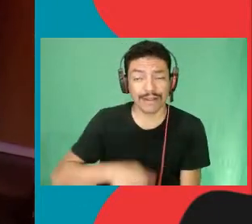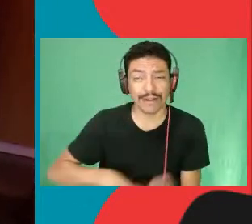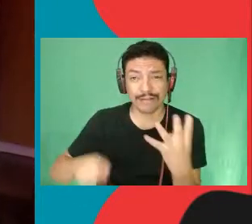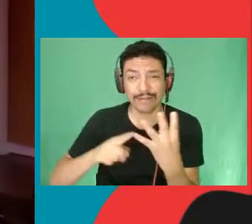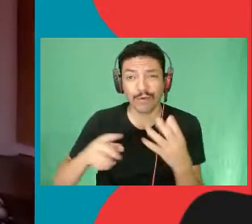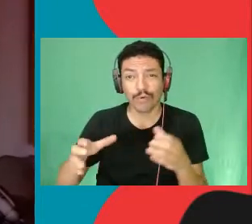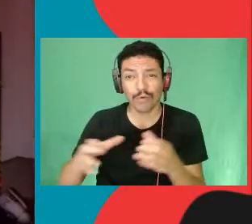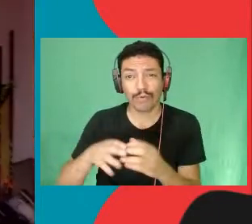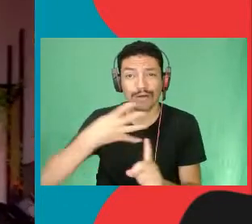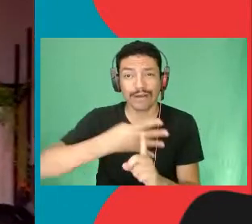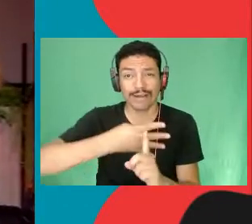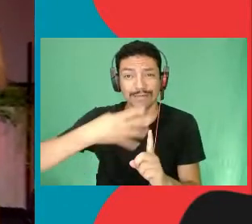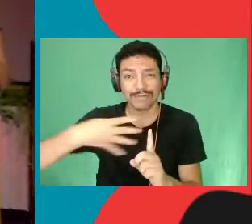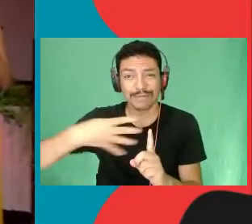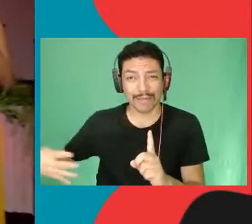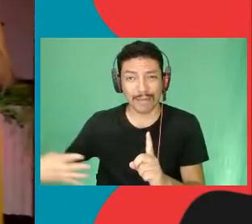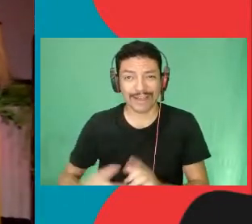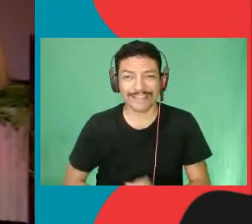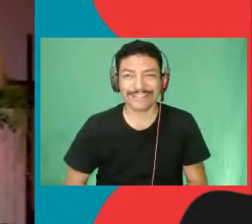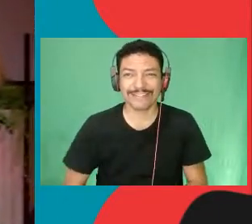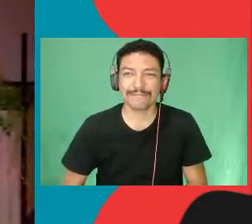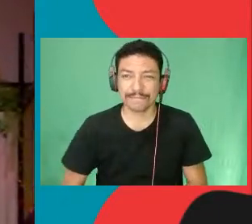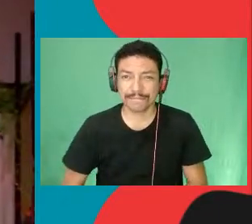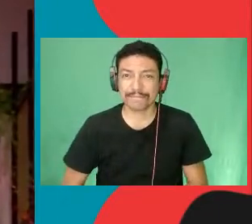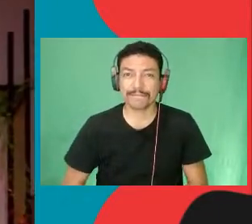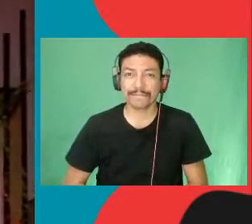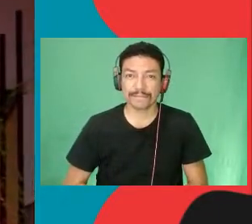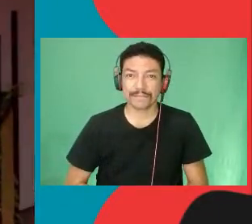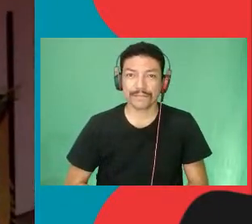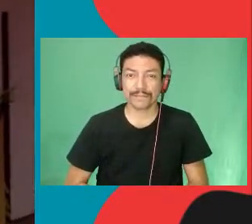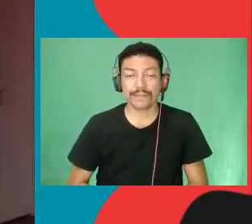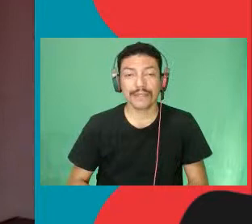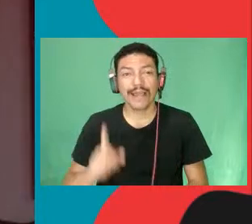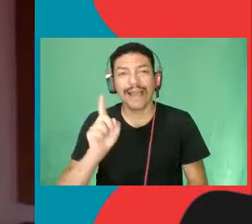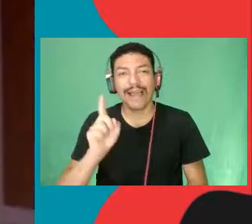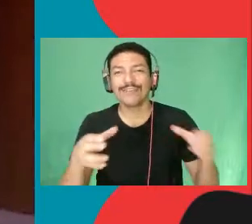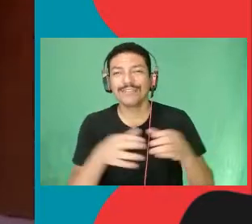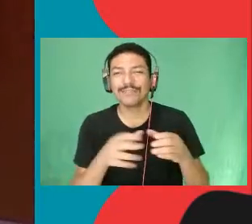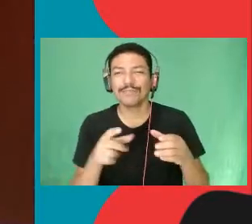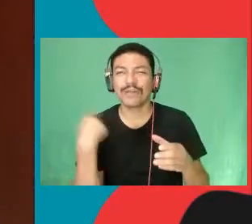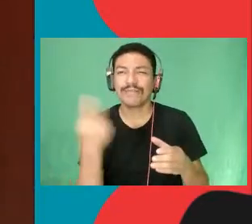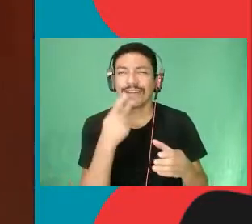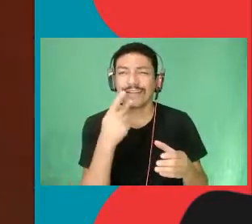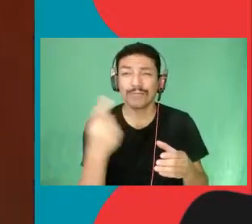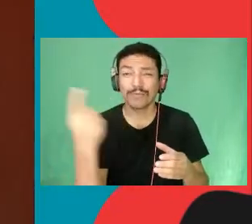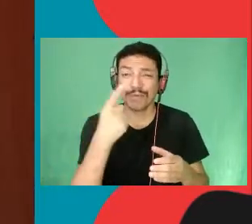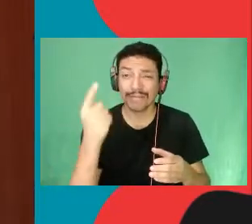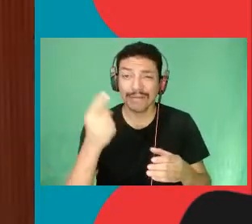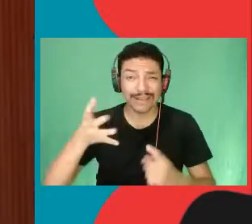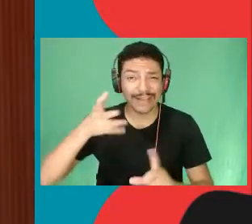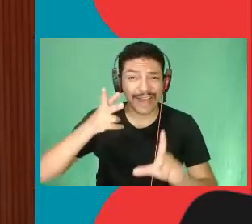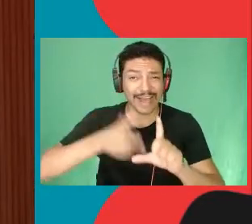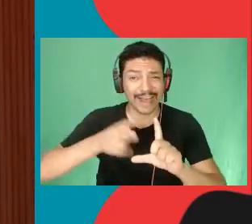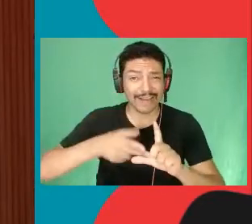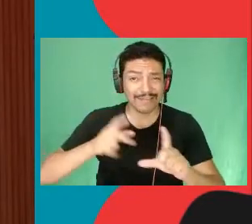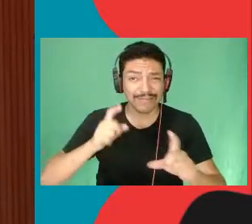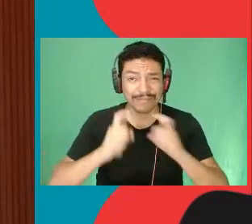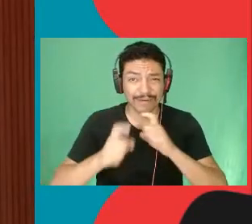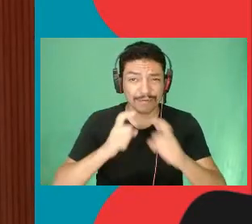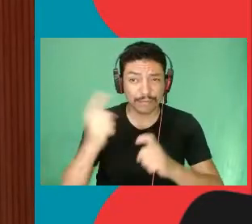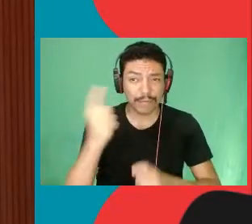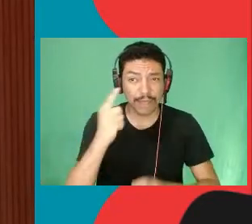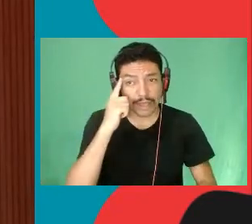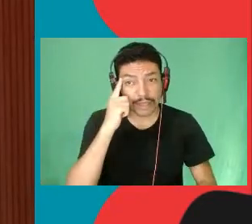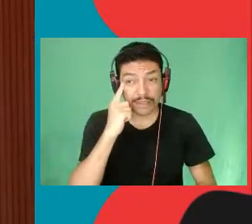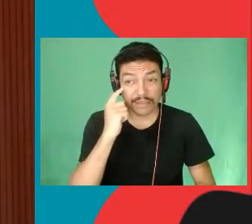LGBTQIAP+. Essa é a squad que foi comentada na primeira mesa, né? A squad que a gente está mantendo,